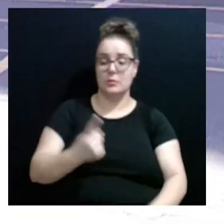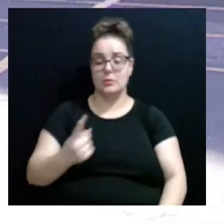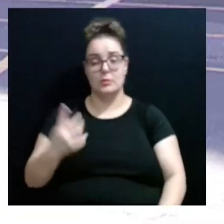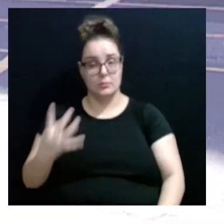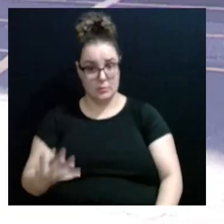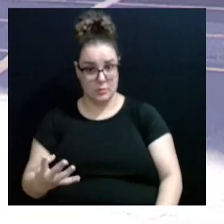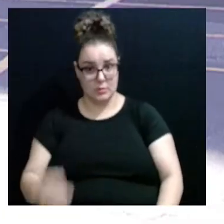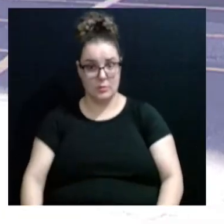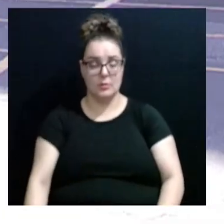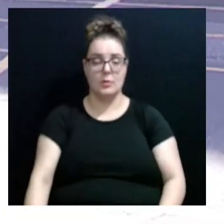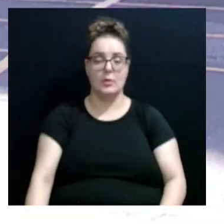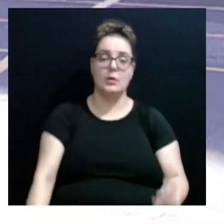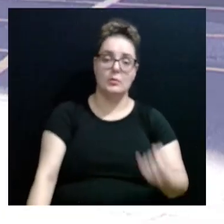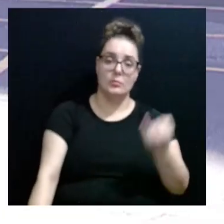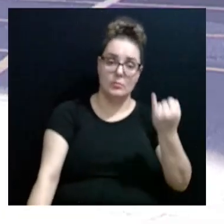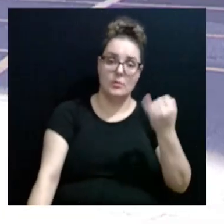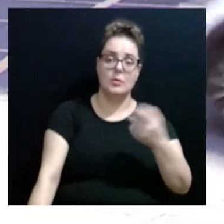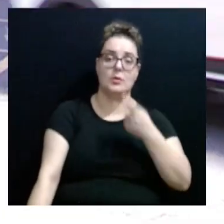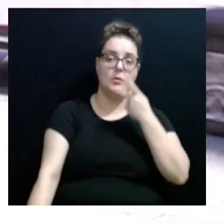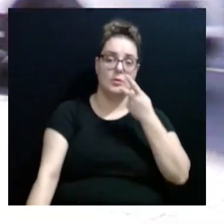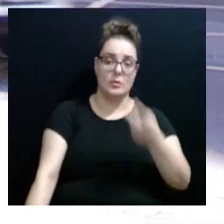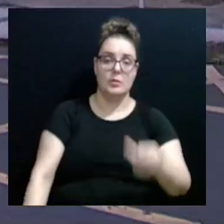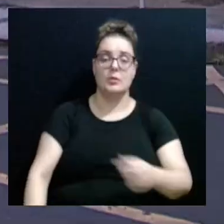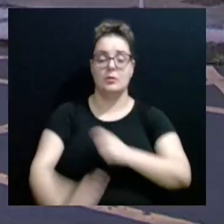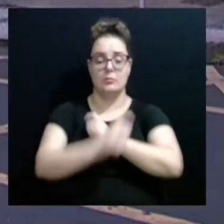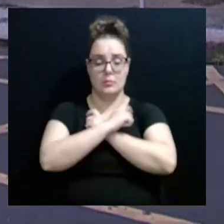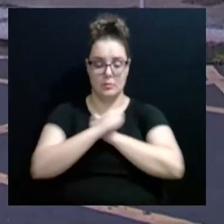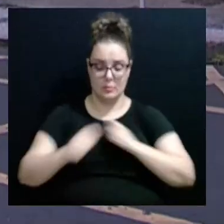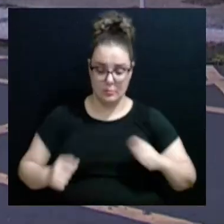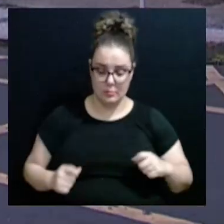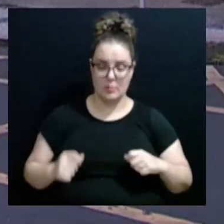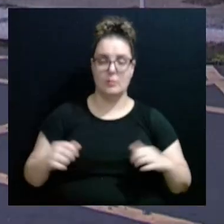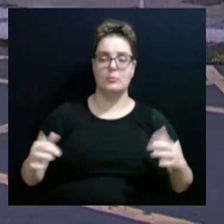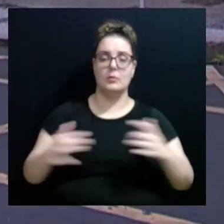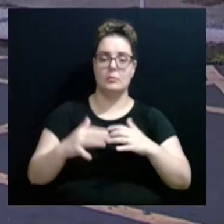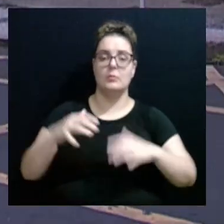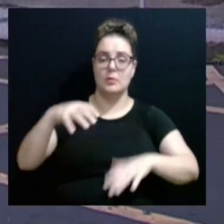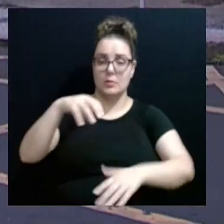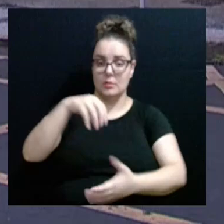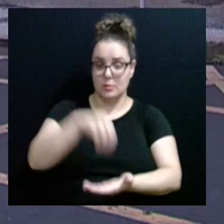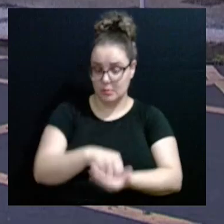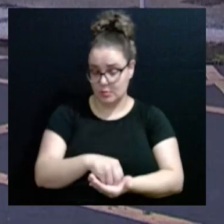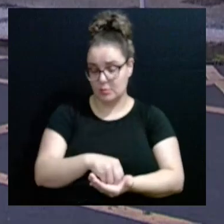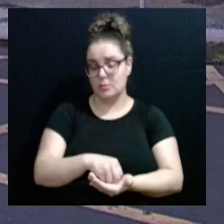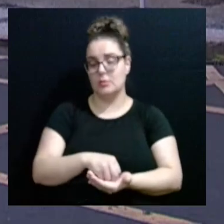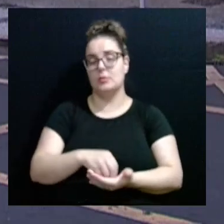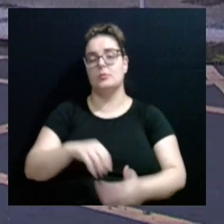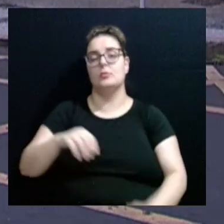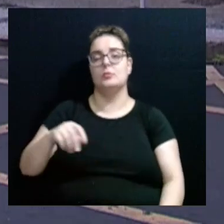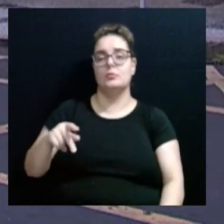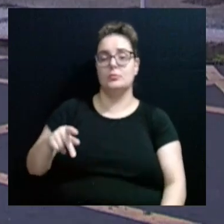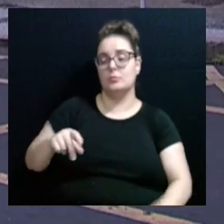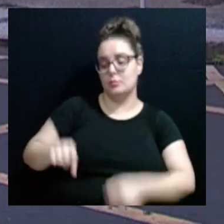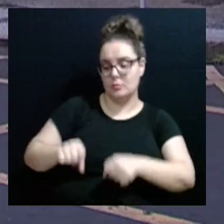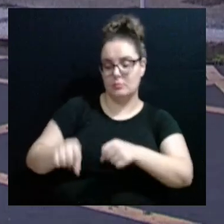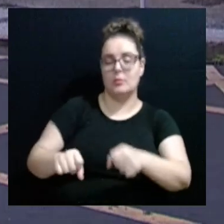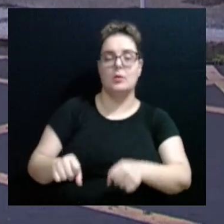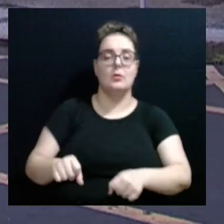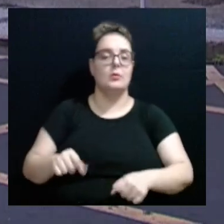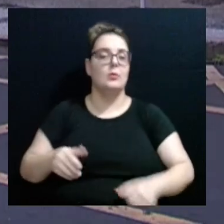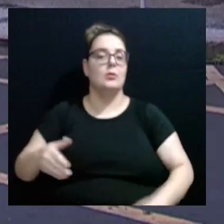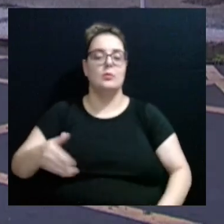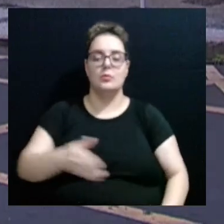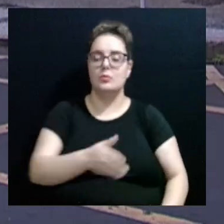que nós teremos os nossos agentes da mobilidade urbana, principalmente os de bike, né, os de bicicleta, eles vão estar percorrendo aqui ao